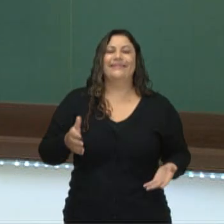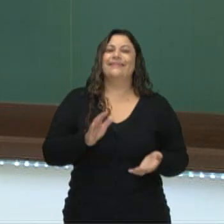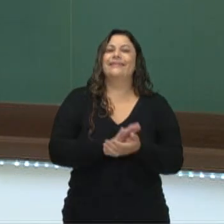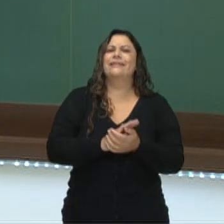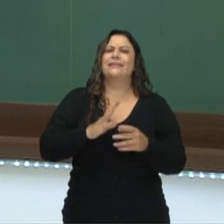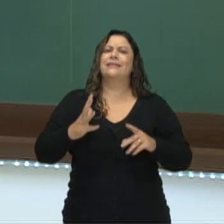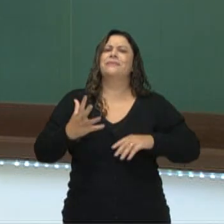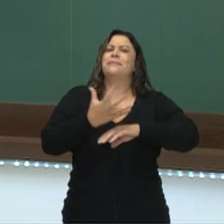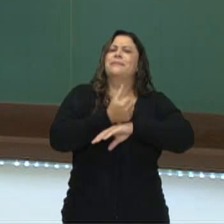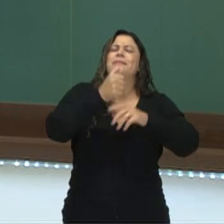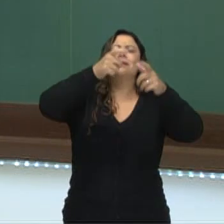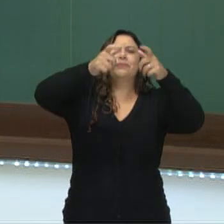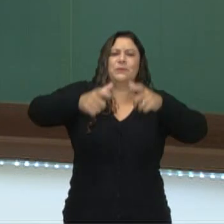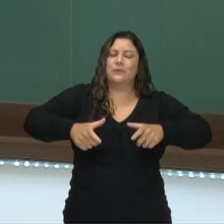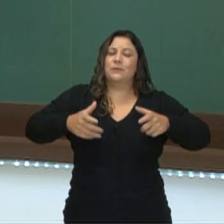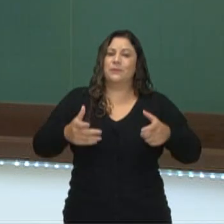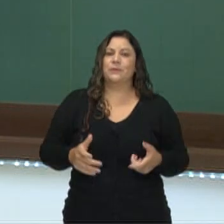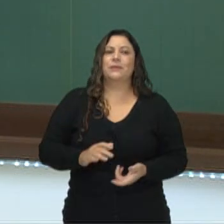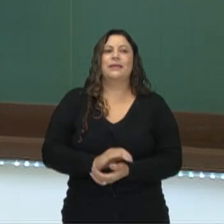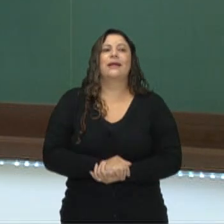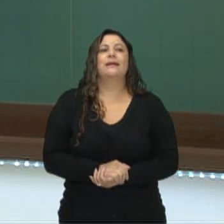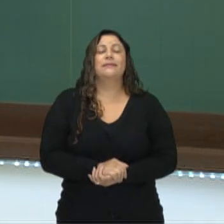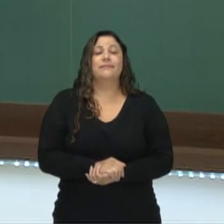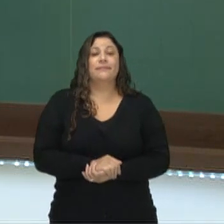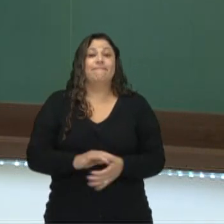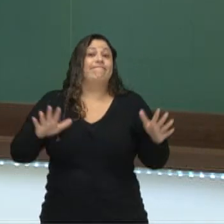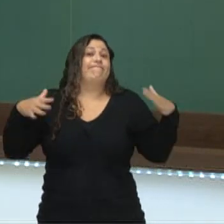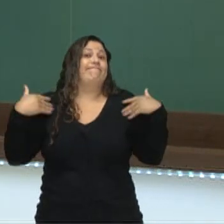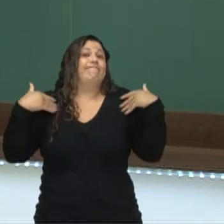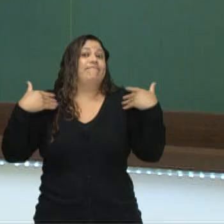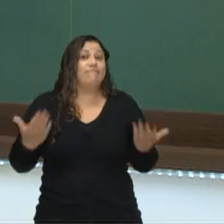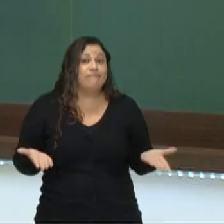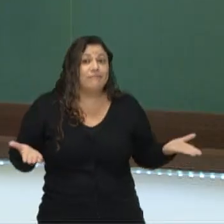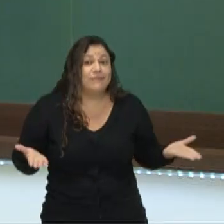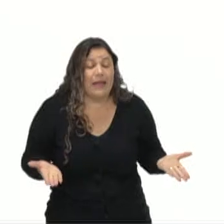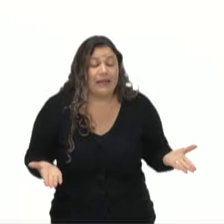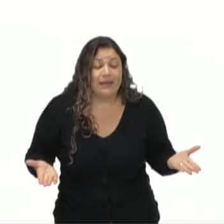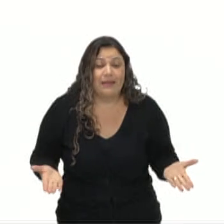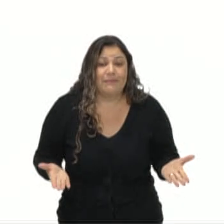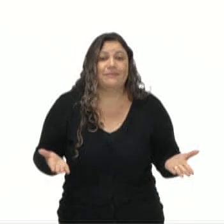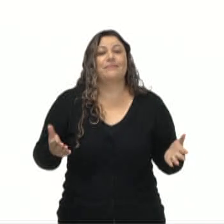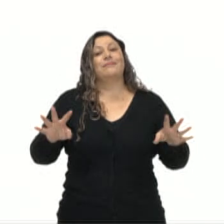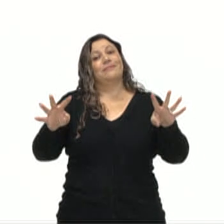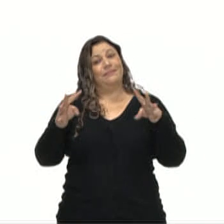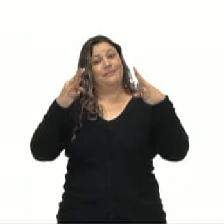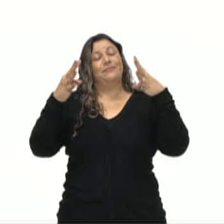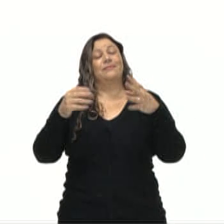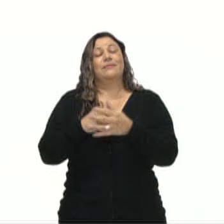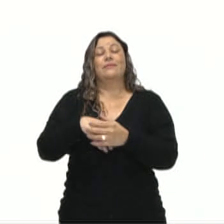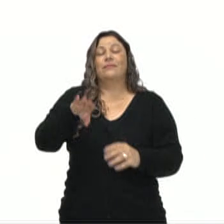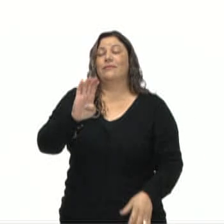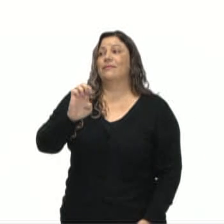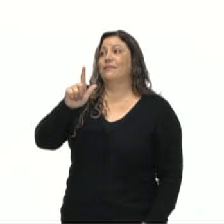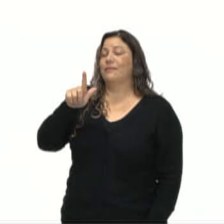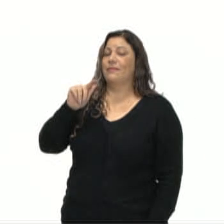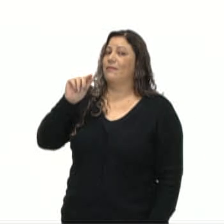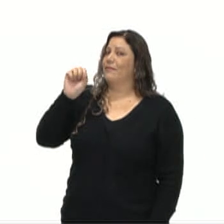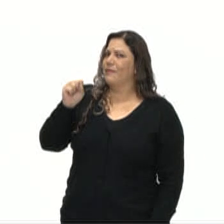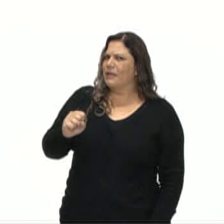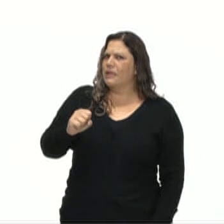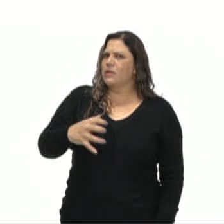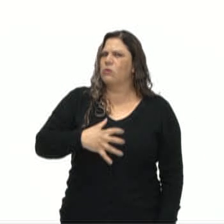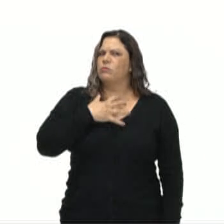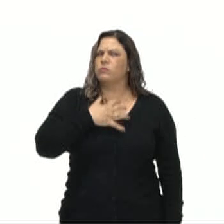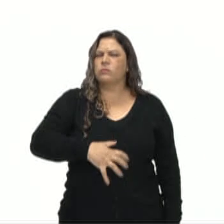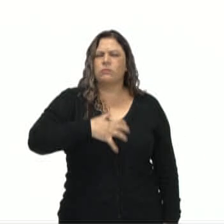tomaram posse do lugar. Para quê? Olha só. Os belgas estimularam o ódio